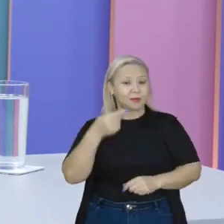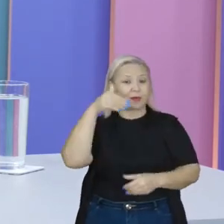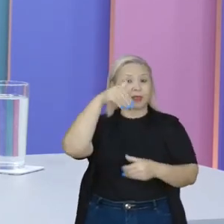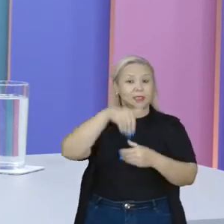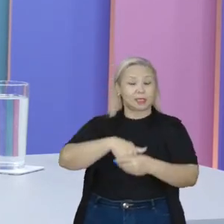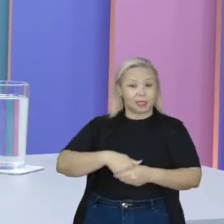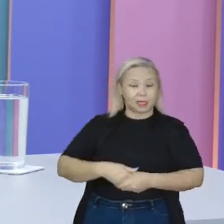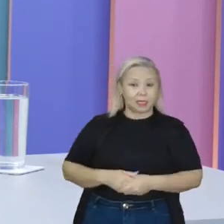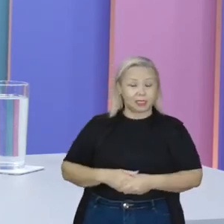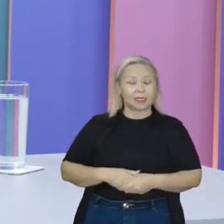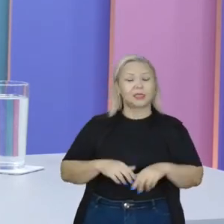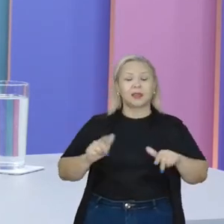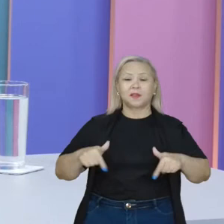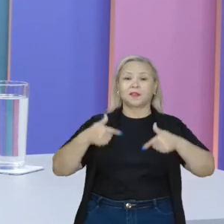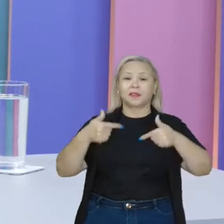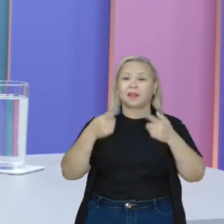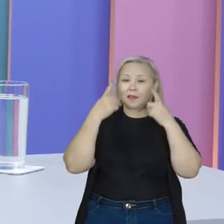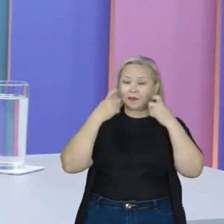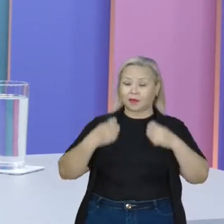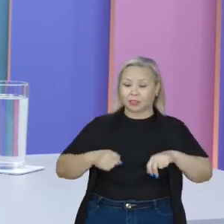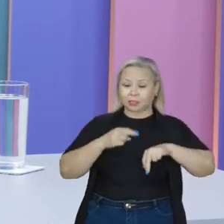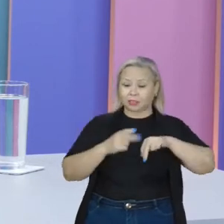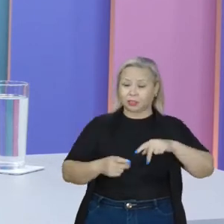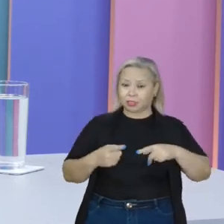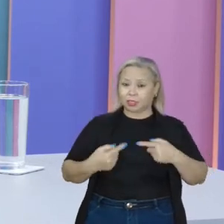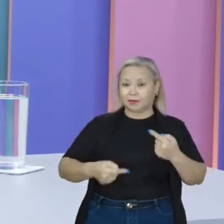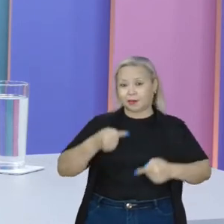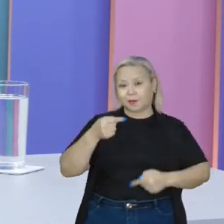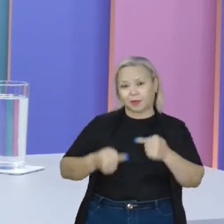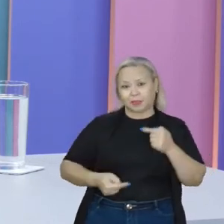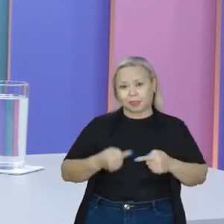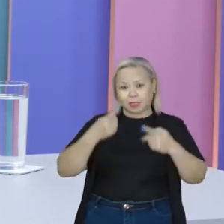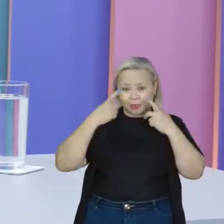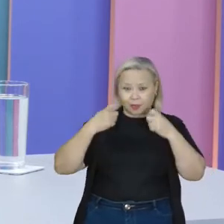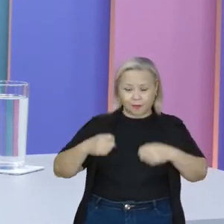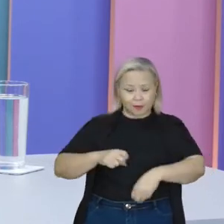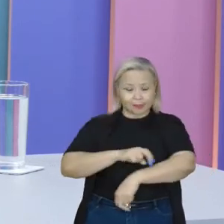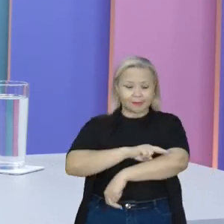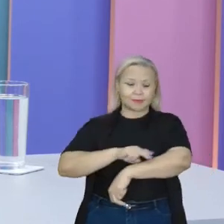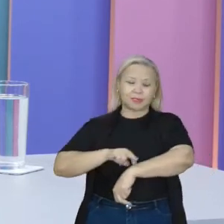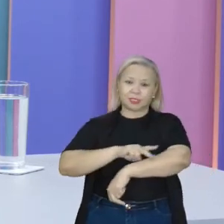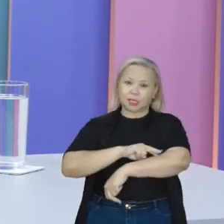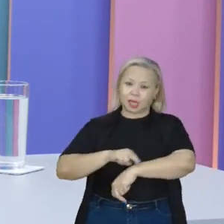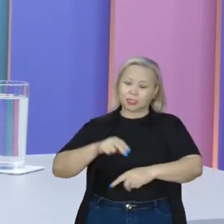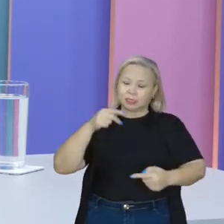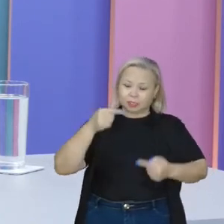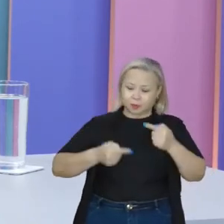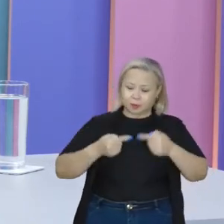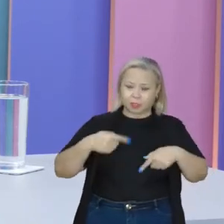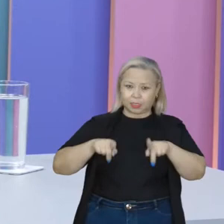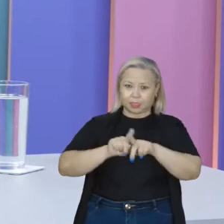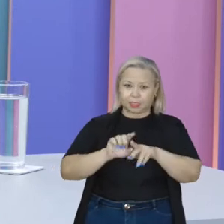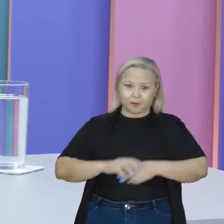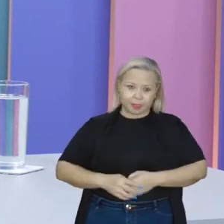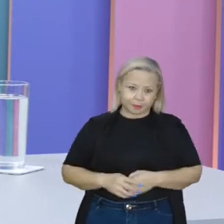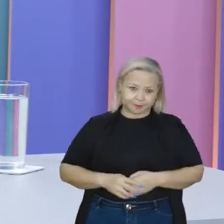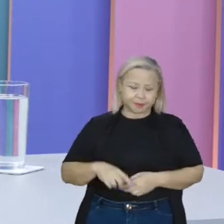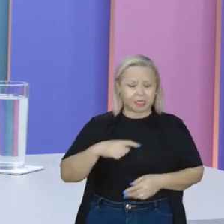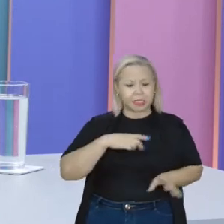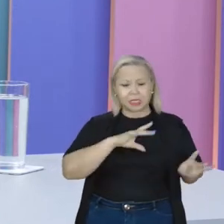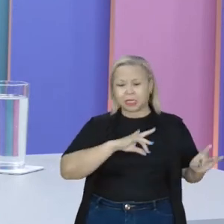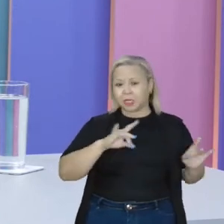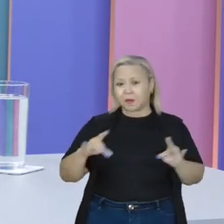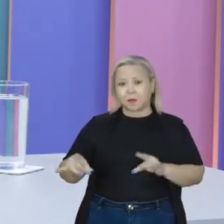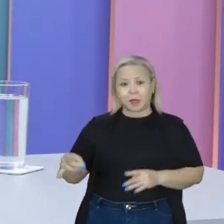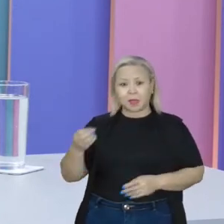ainda tem que enfrentar a violência de gênero na política e a violência de raça na política, né, que a gente tem acompanhado ali, os